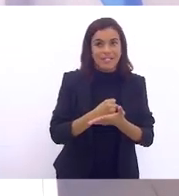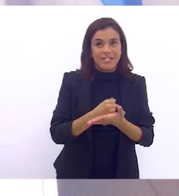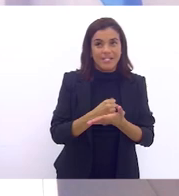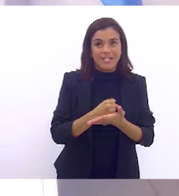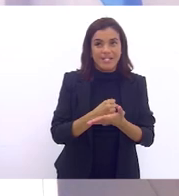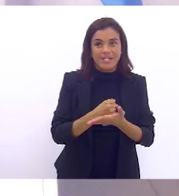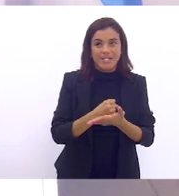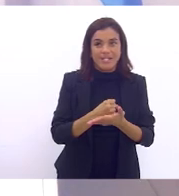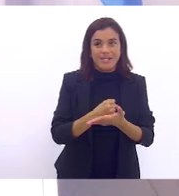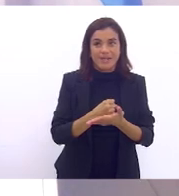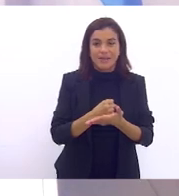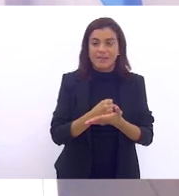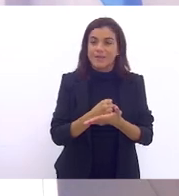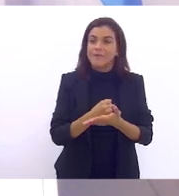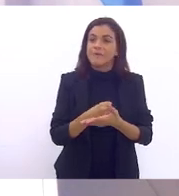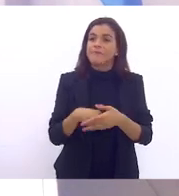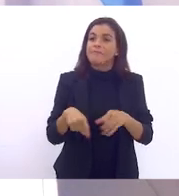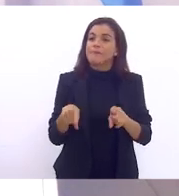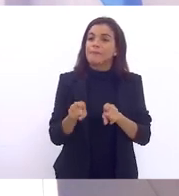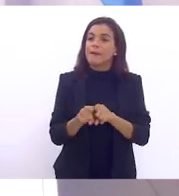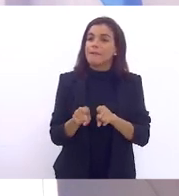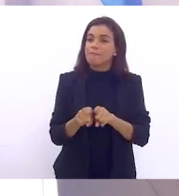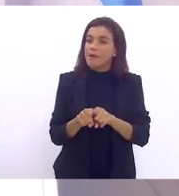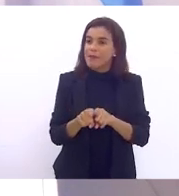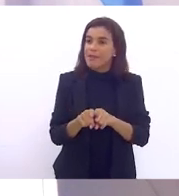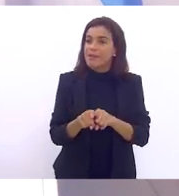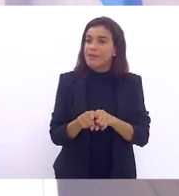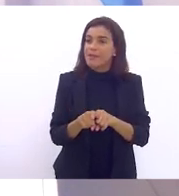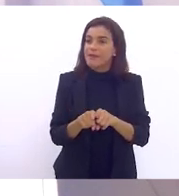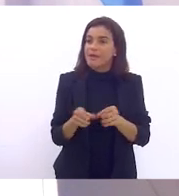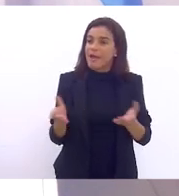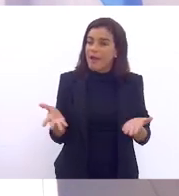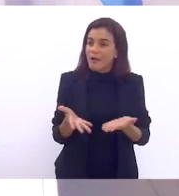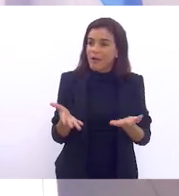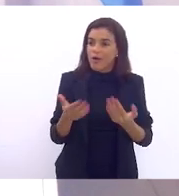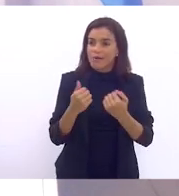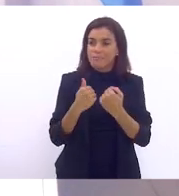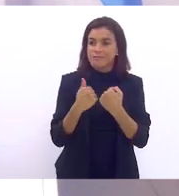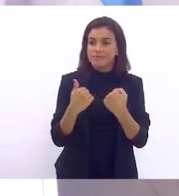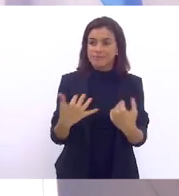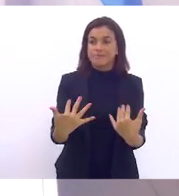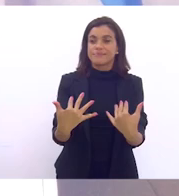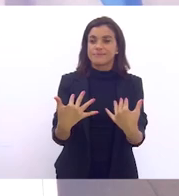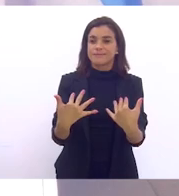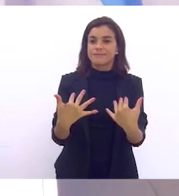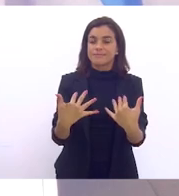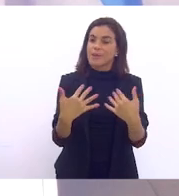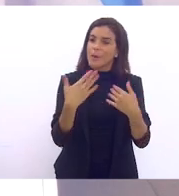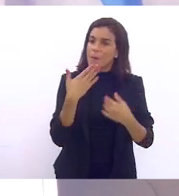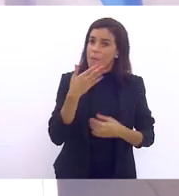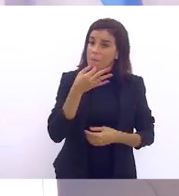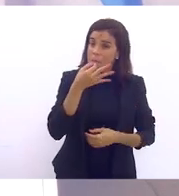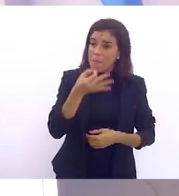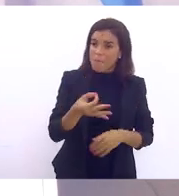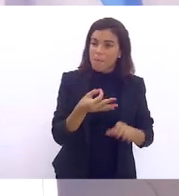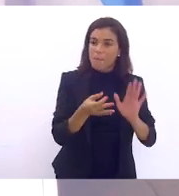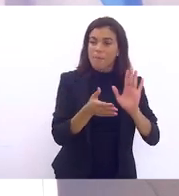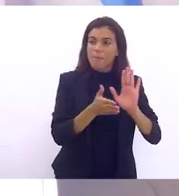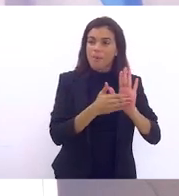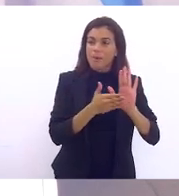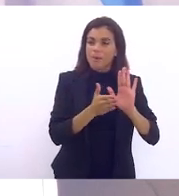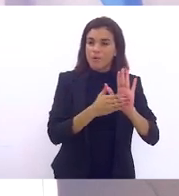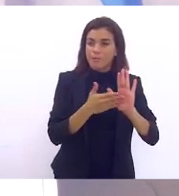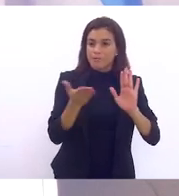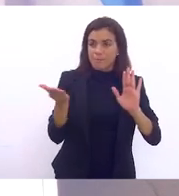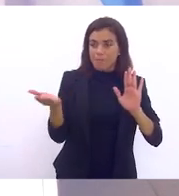eh queria aqui no meio da da da audiência já propor inclusive para pro